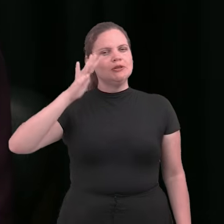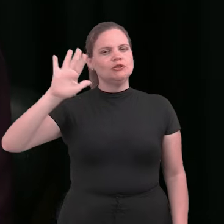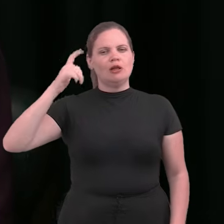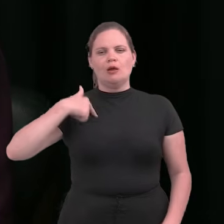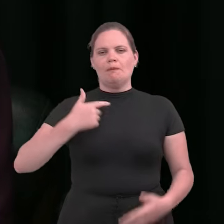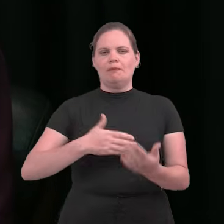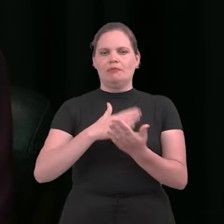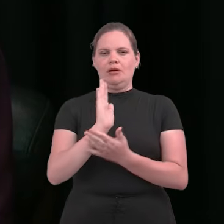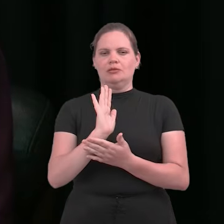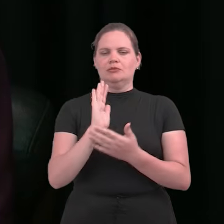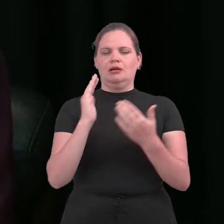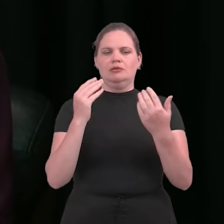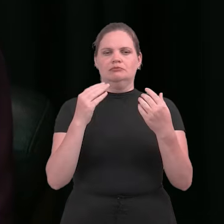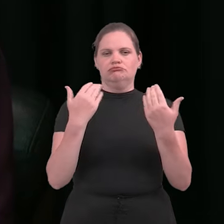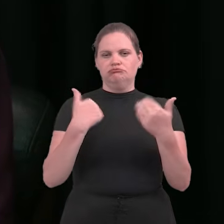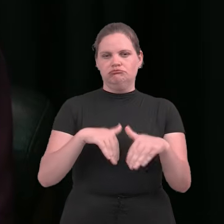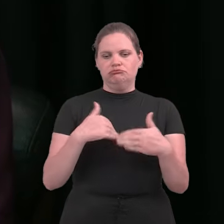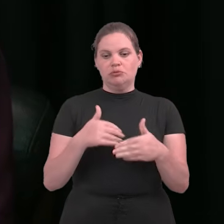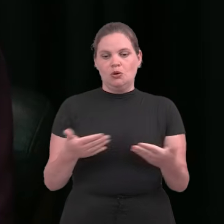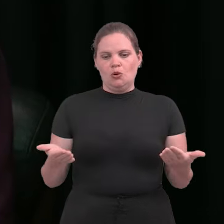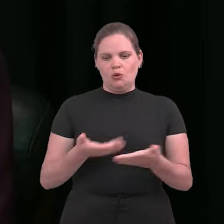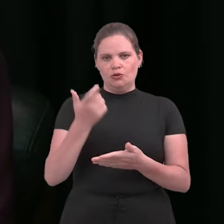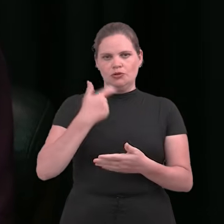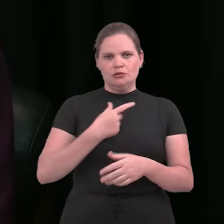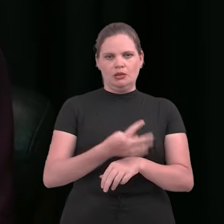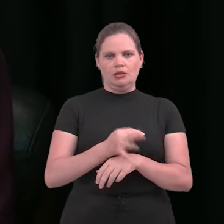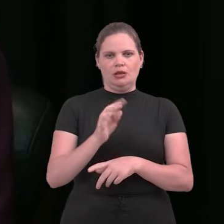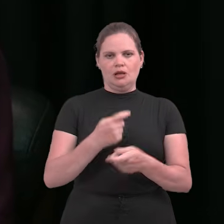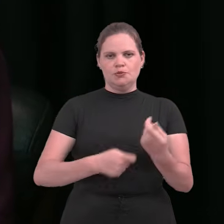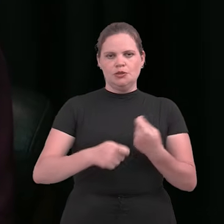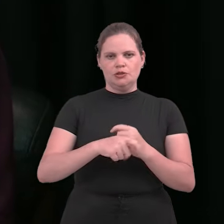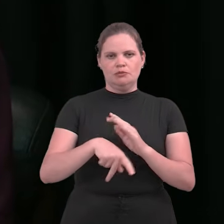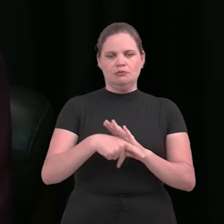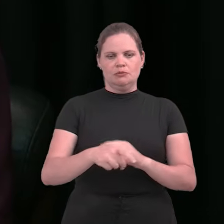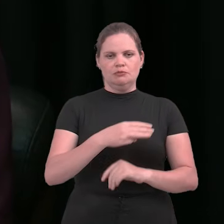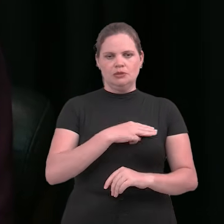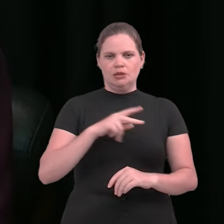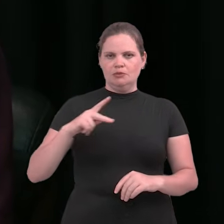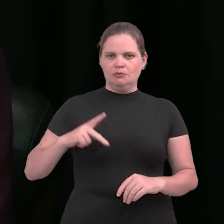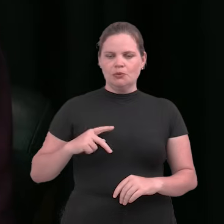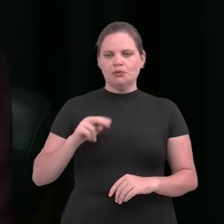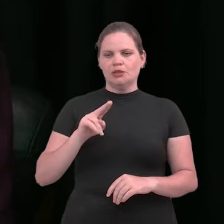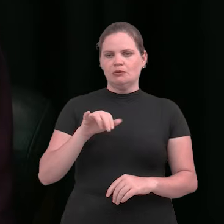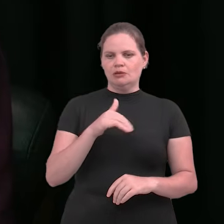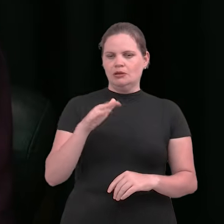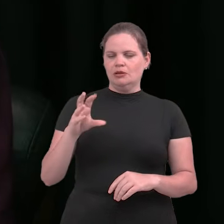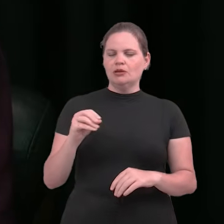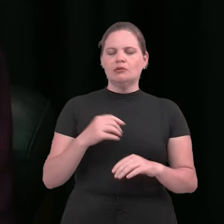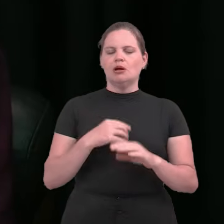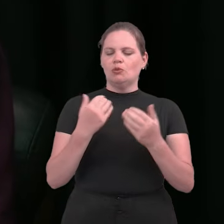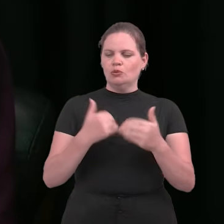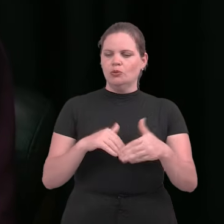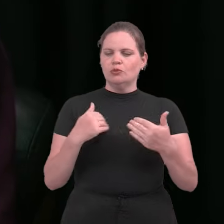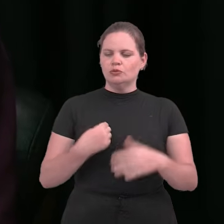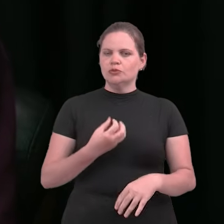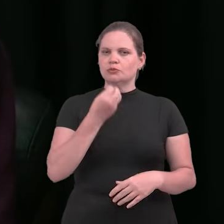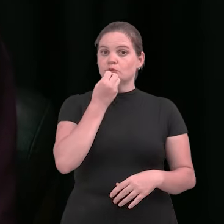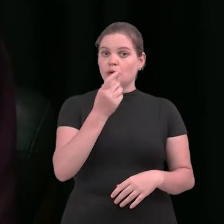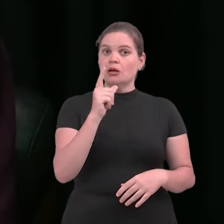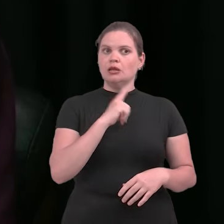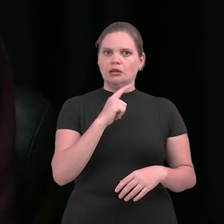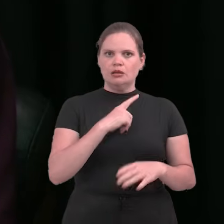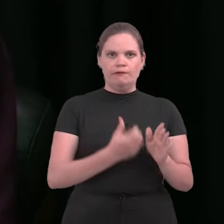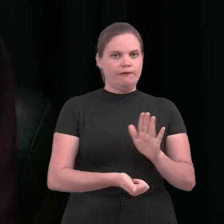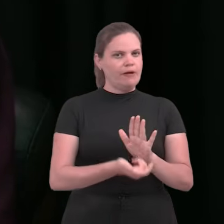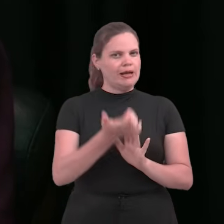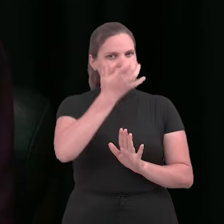num concurso público e um concurso, hoje eu sou técnico administrativo do Ministério Público da União. Muito bom. Um concurso Excelente muito concurso. concorrido.